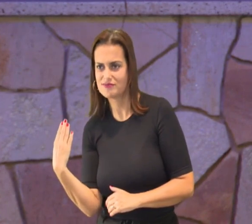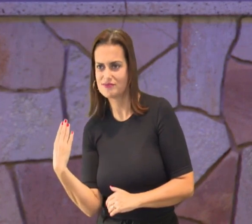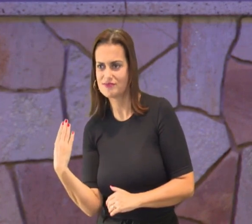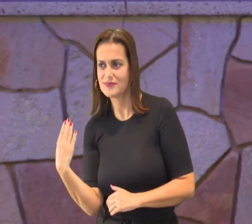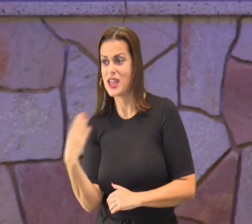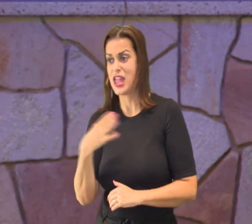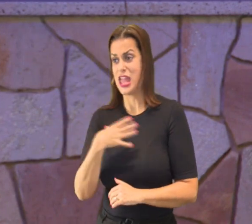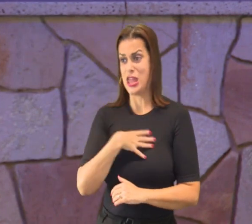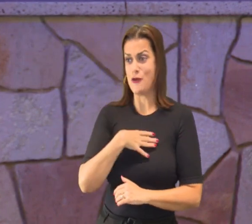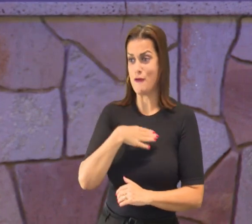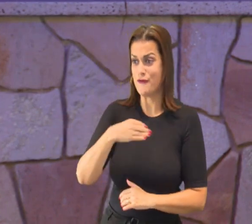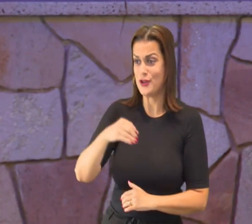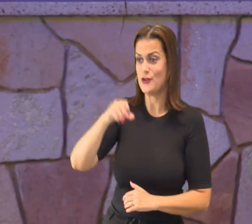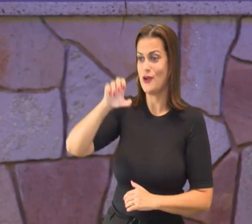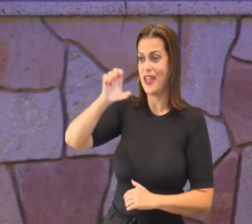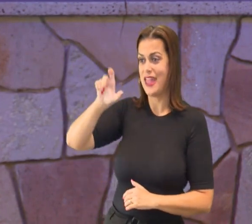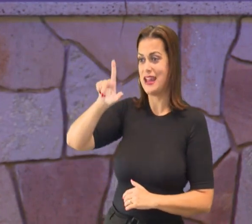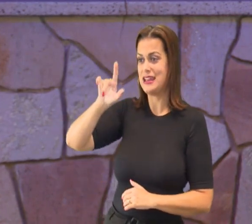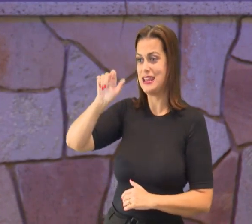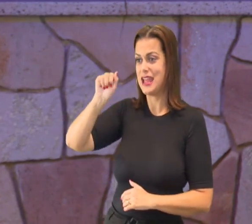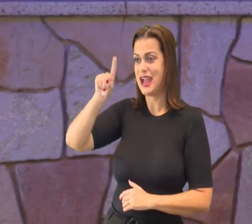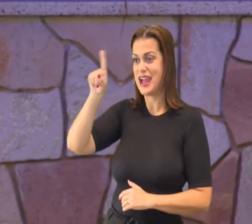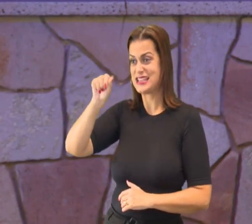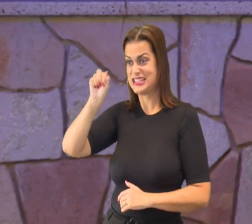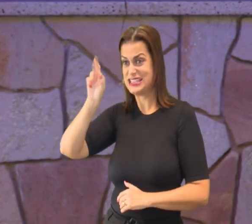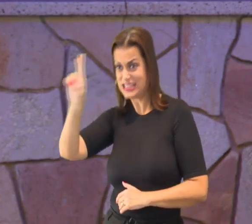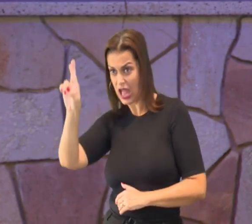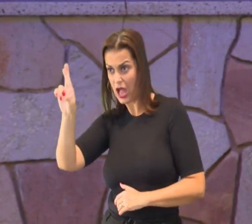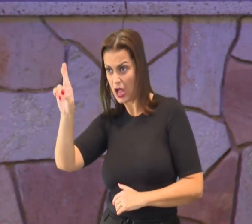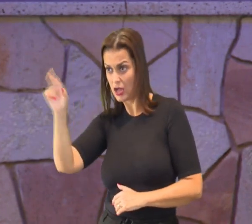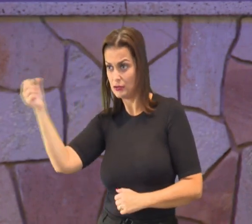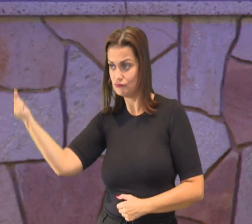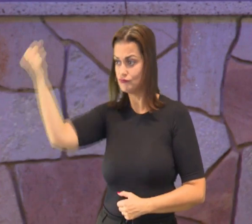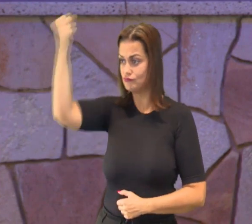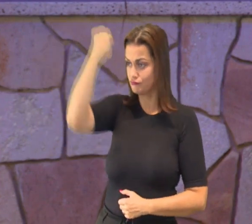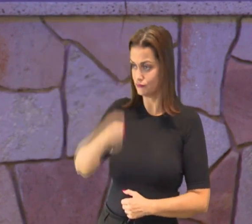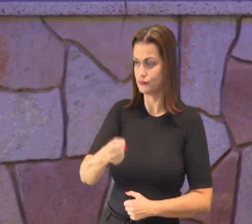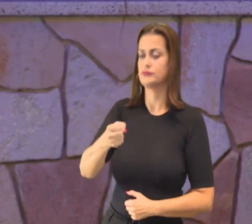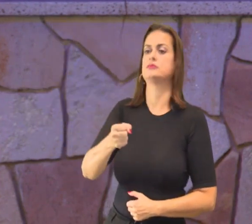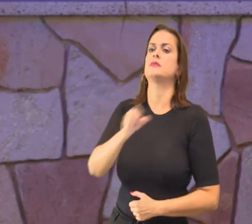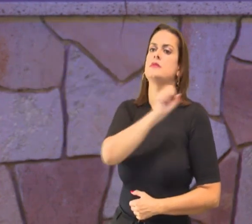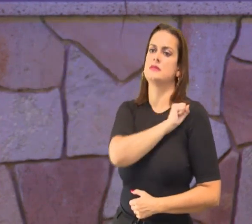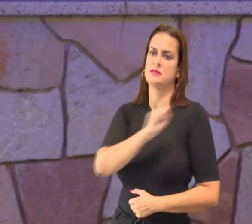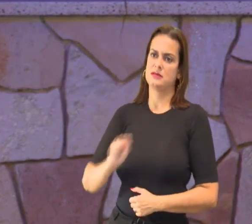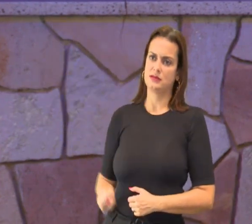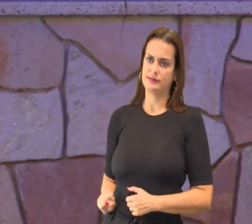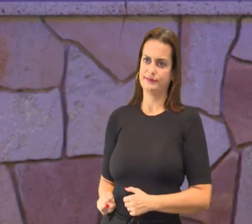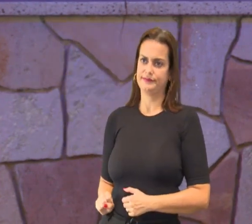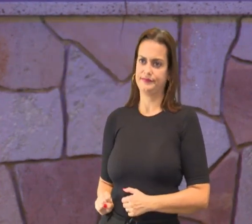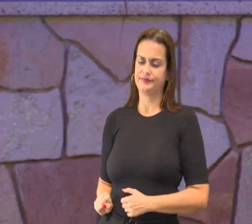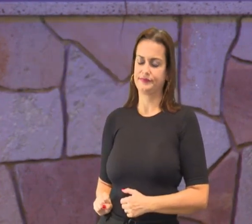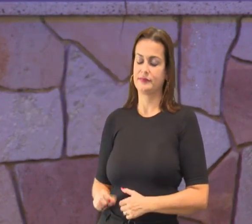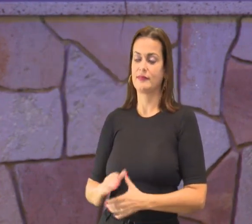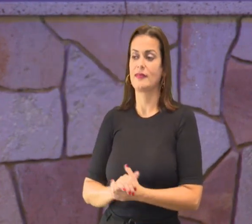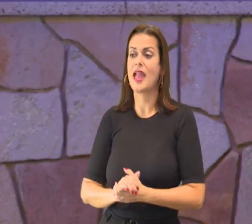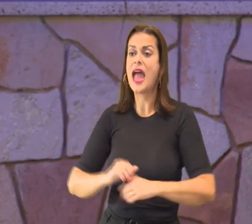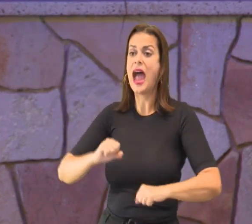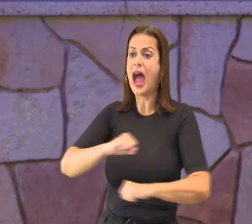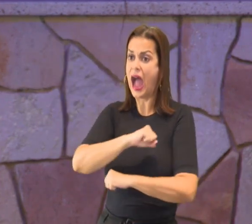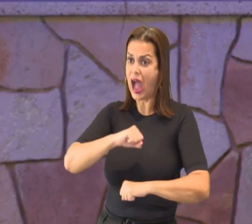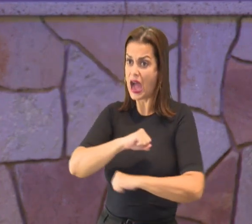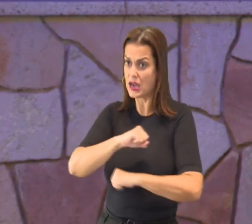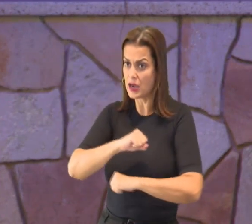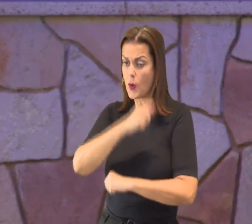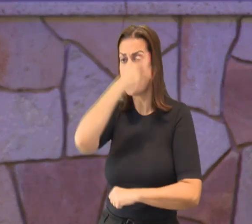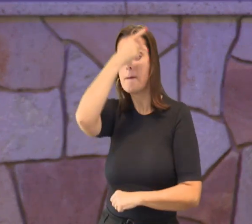seu filho Eleazar assume o ofício sacerdotal em seu lugar. E é interessante que Arão é uma